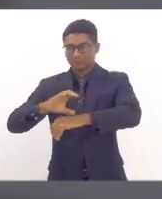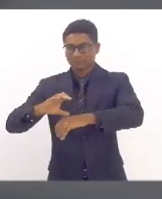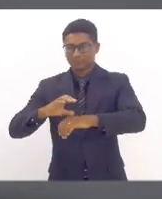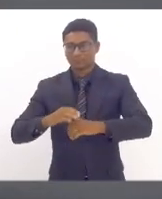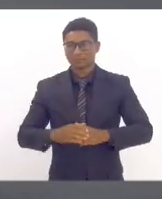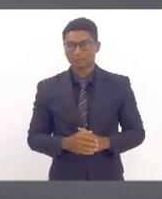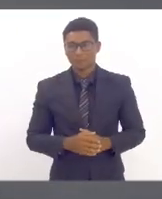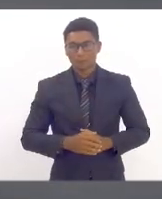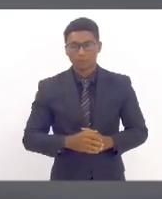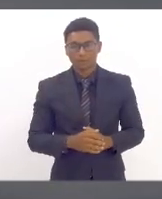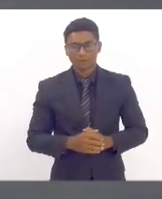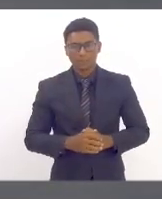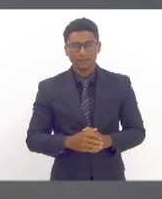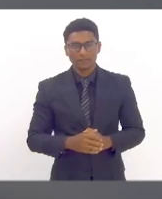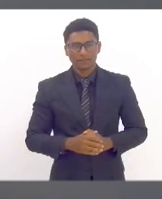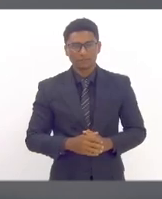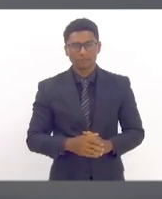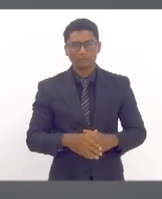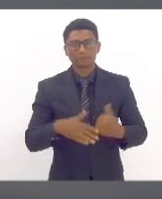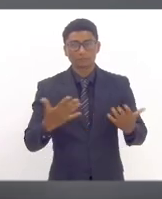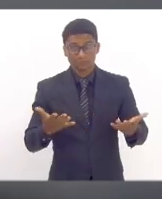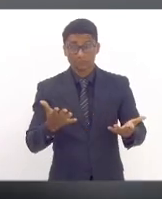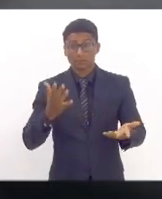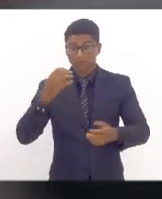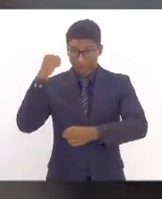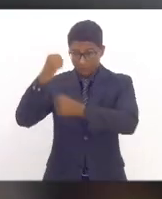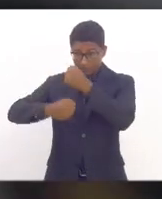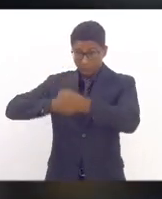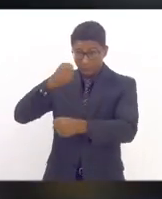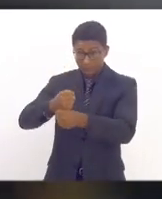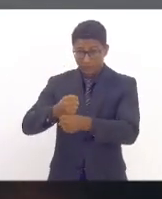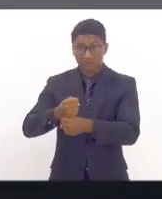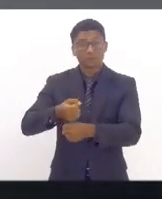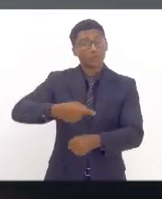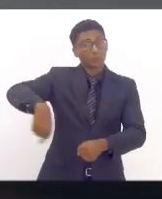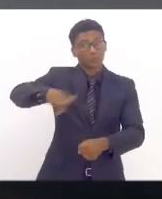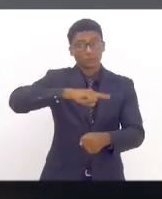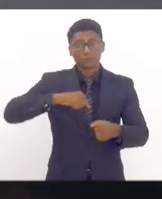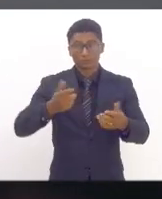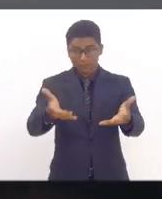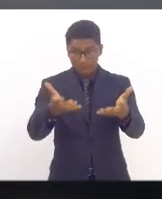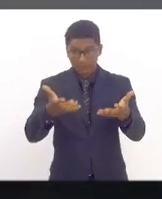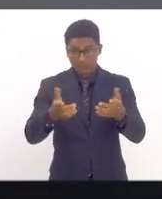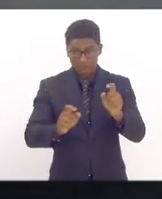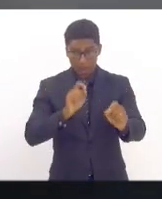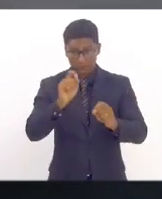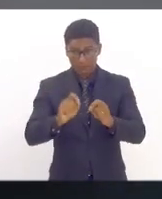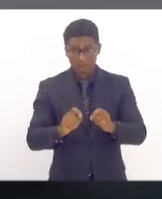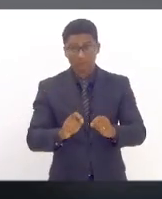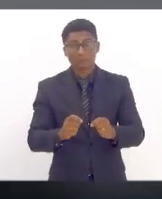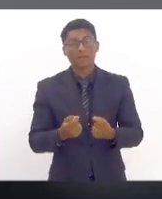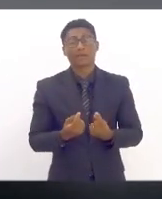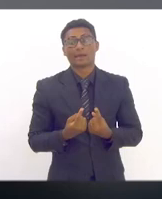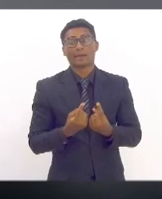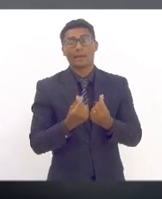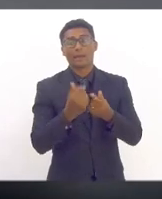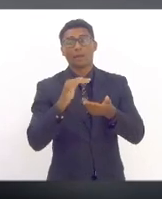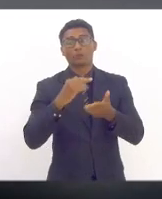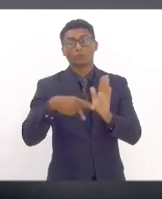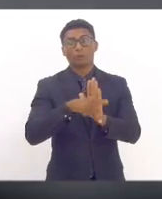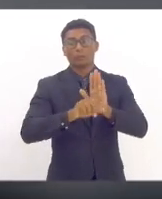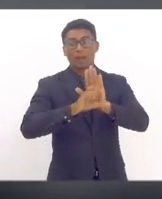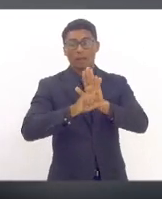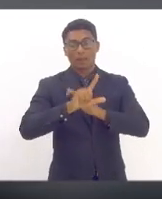aqui na transição ano que vem fazer valer plenamente os recursos da Lei Paulo Gustavo da